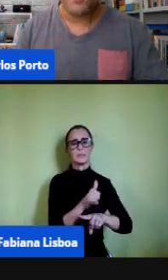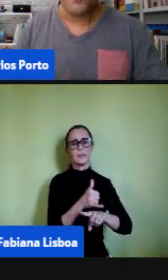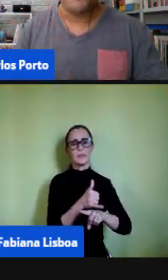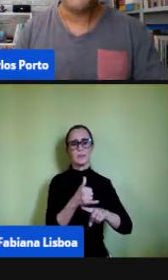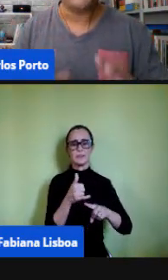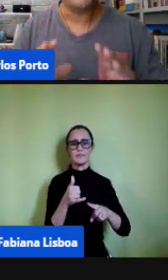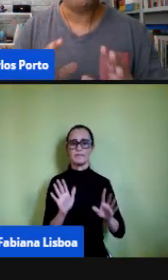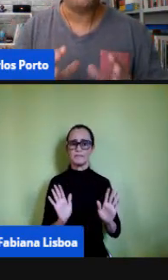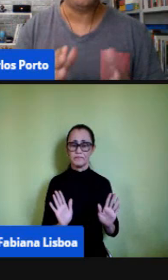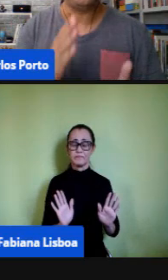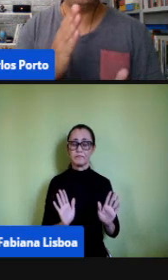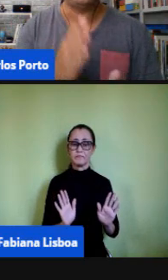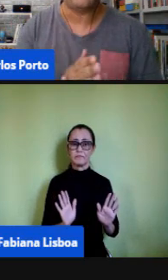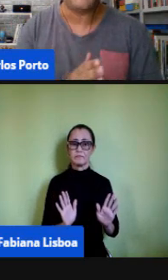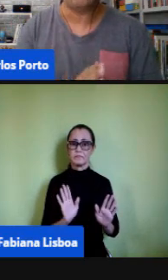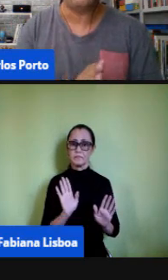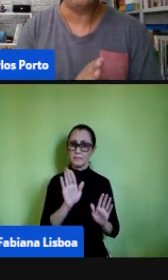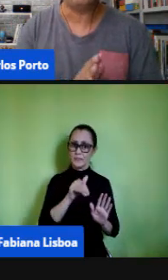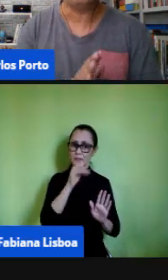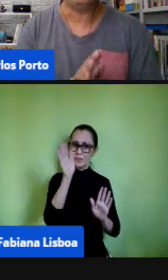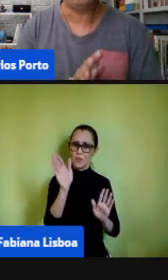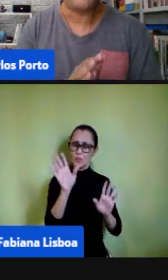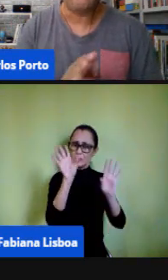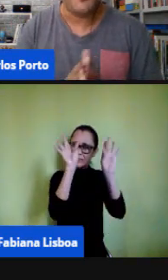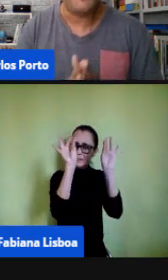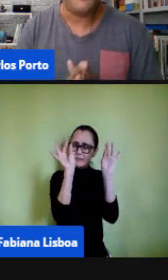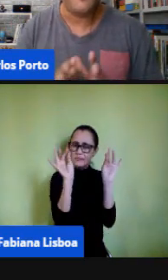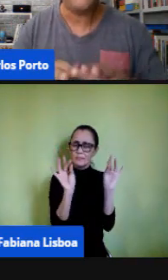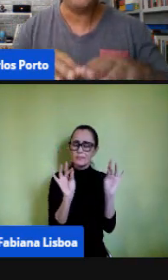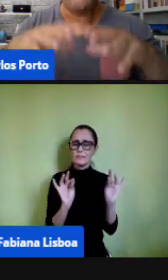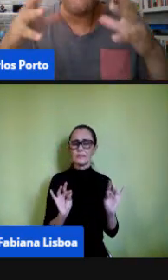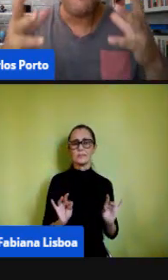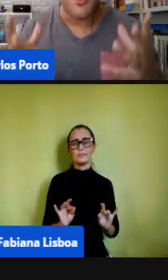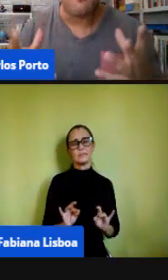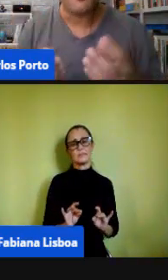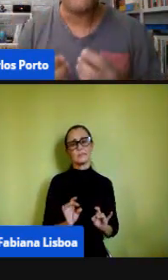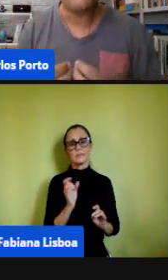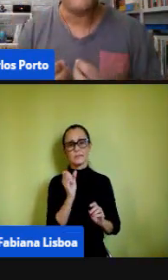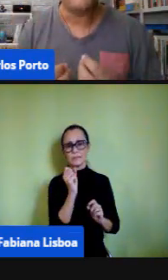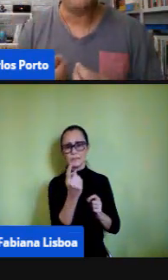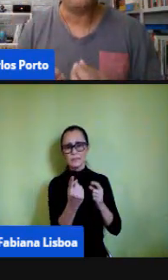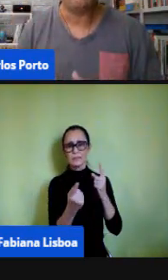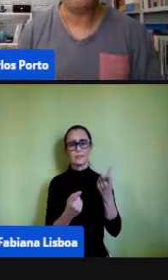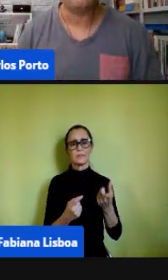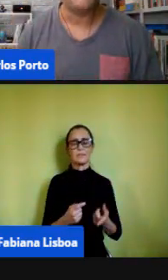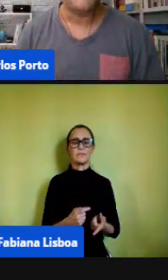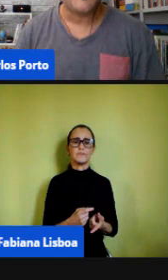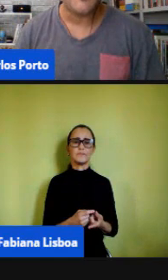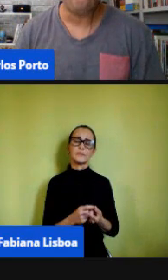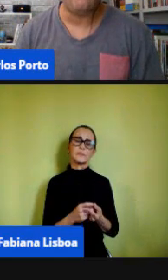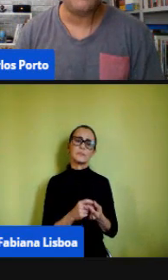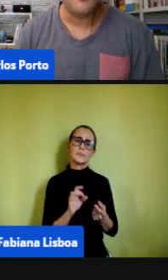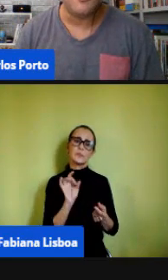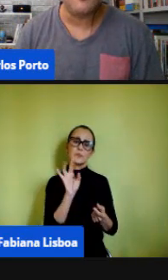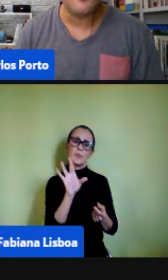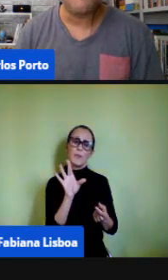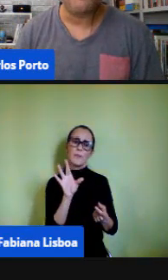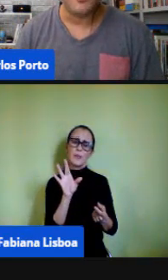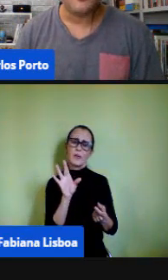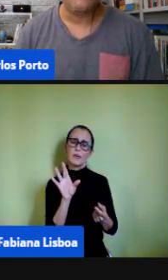não se preocupe, que daqui a pouco nós vamos trabalhar mais especificamente. Isso é só uma fala para nós entendermos um pouco a